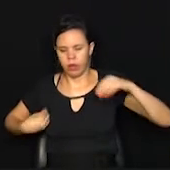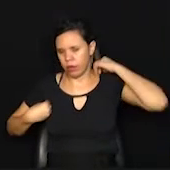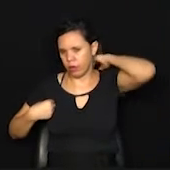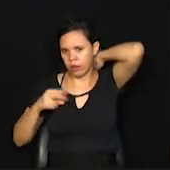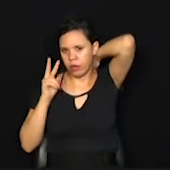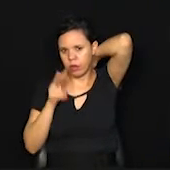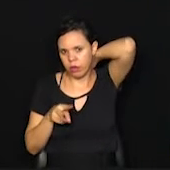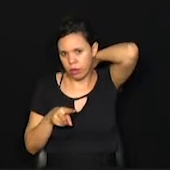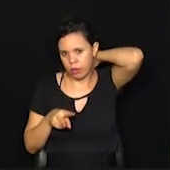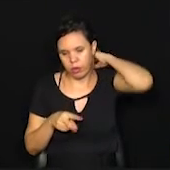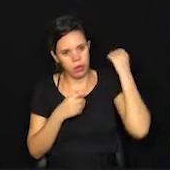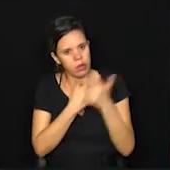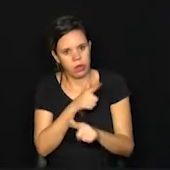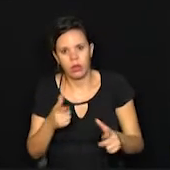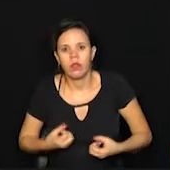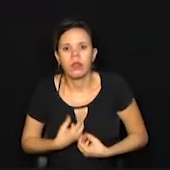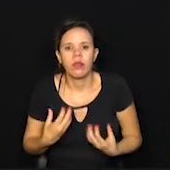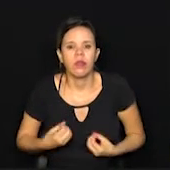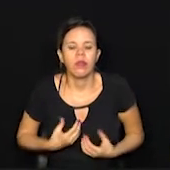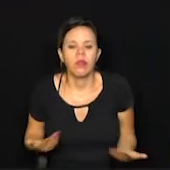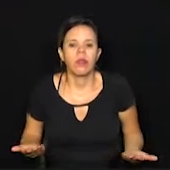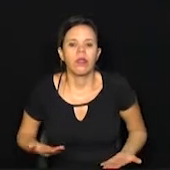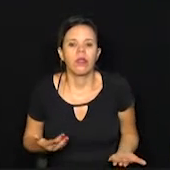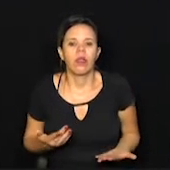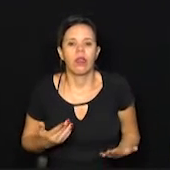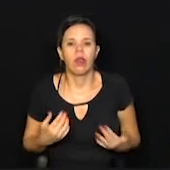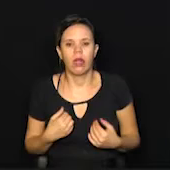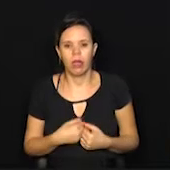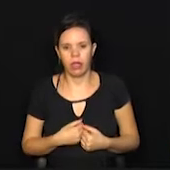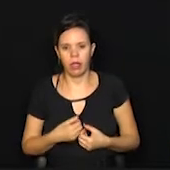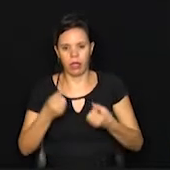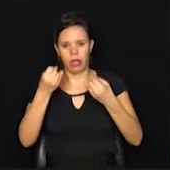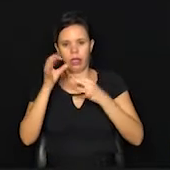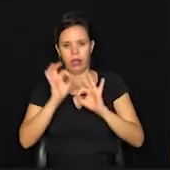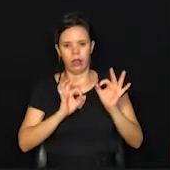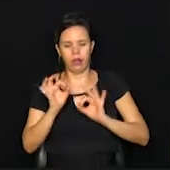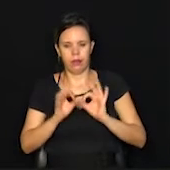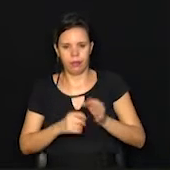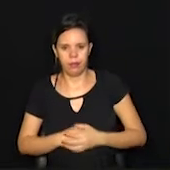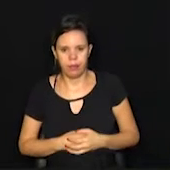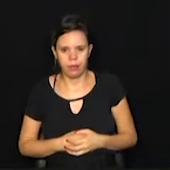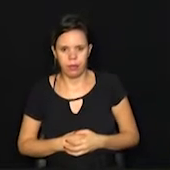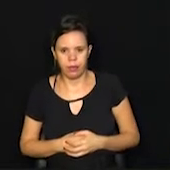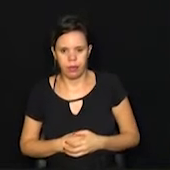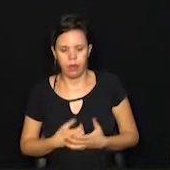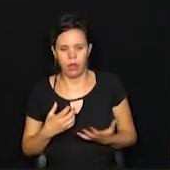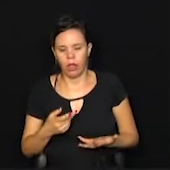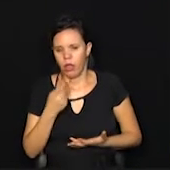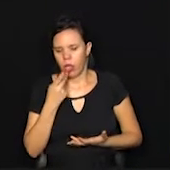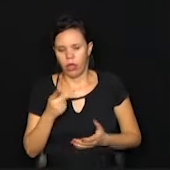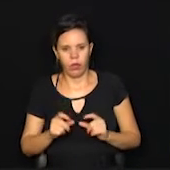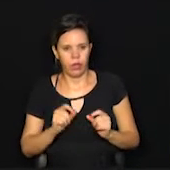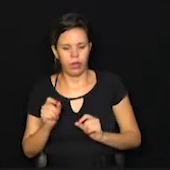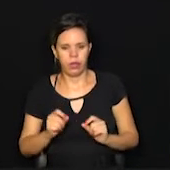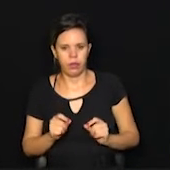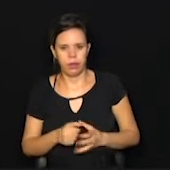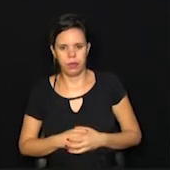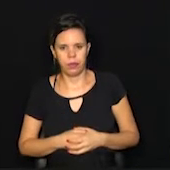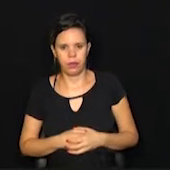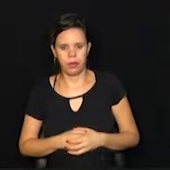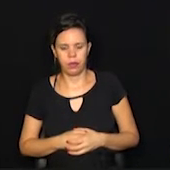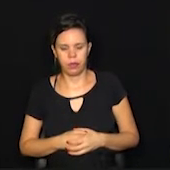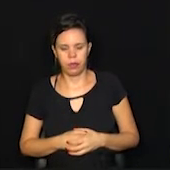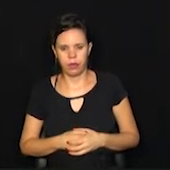vivi isso sem ter as informações que eu tenho hoje né Hoje eu re laboro isso eu queria falar agora um pouco eu